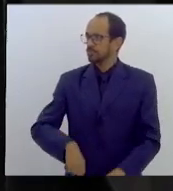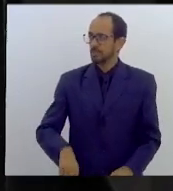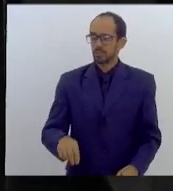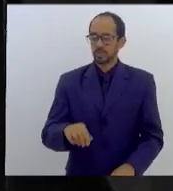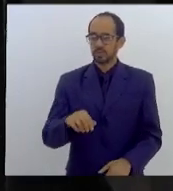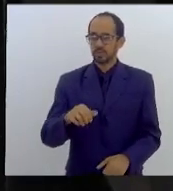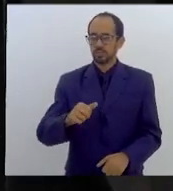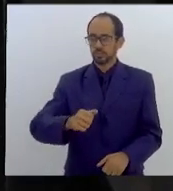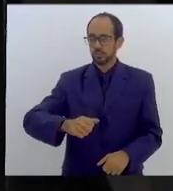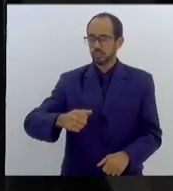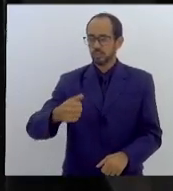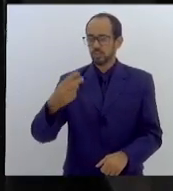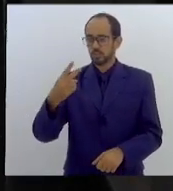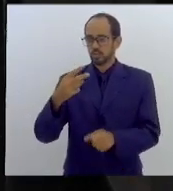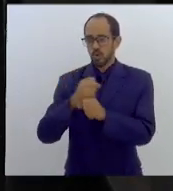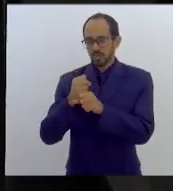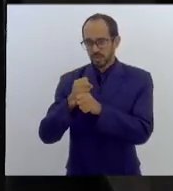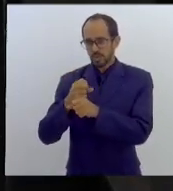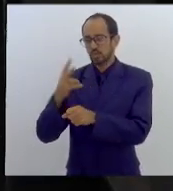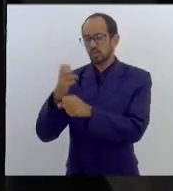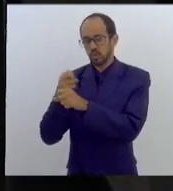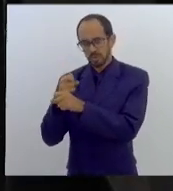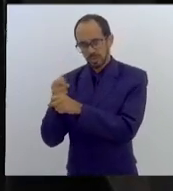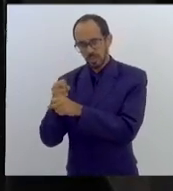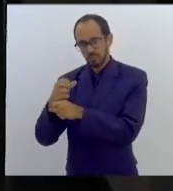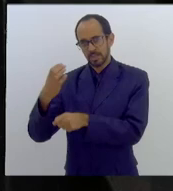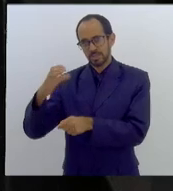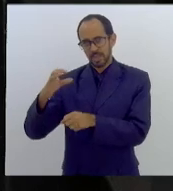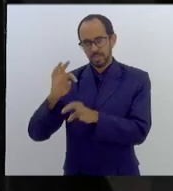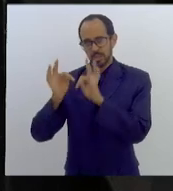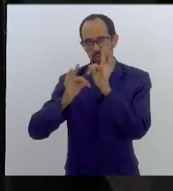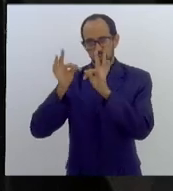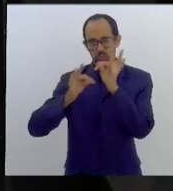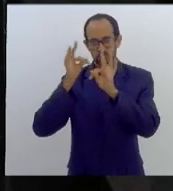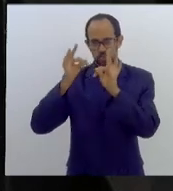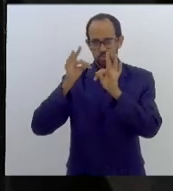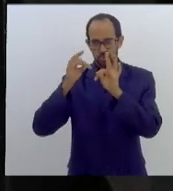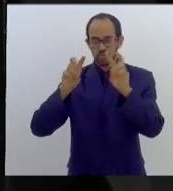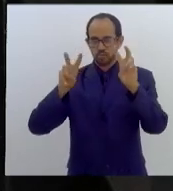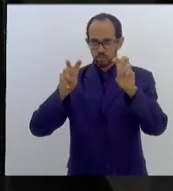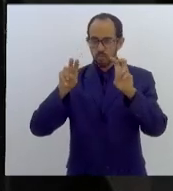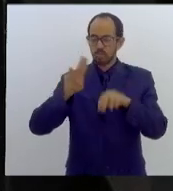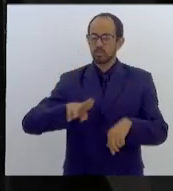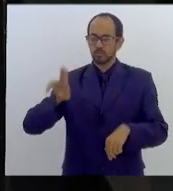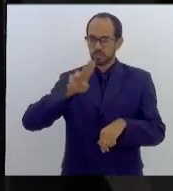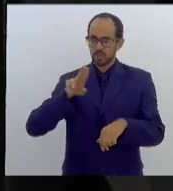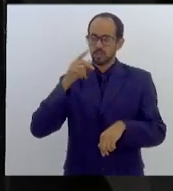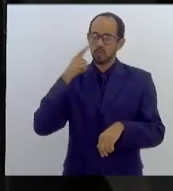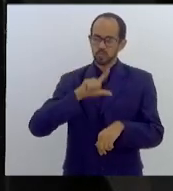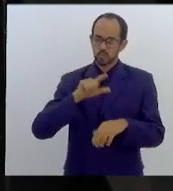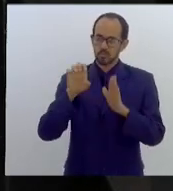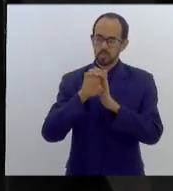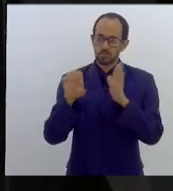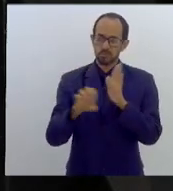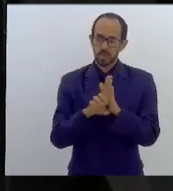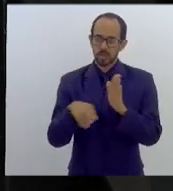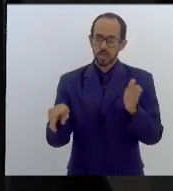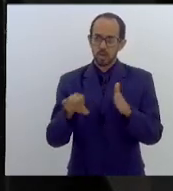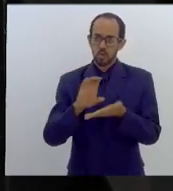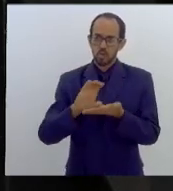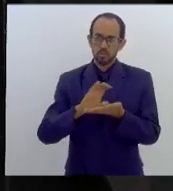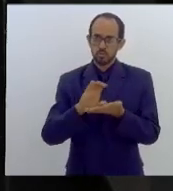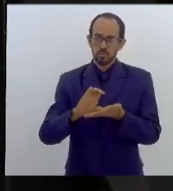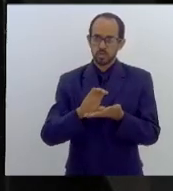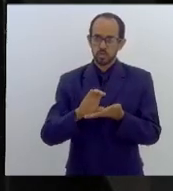para instituições da área de ciência e tecnologia. Isso, em relação às universidades, nós já garantimos uma emenda à Constituição do Estado, mas